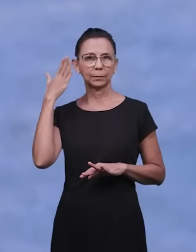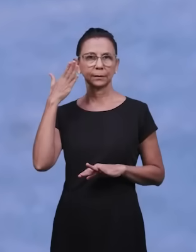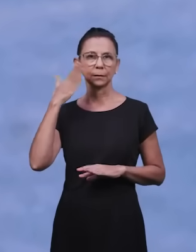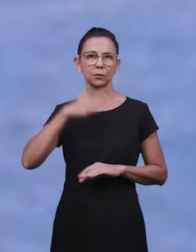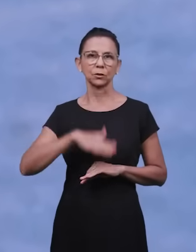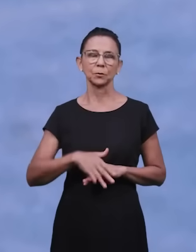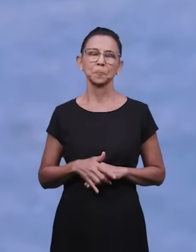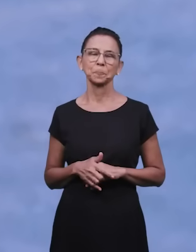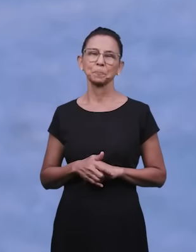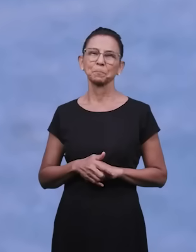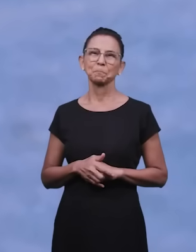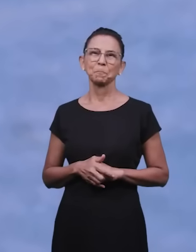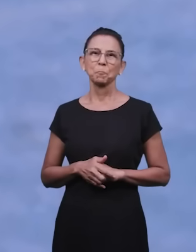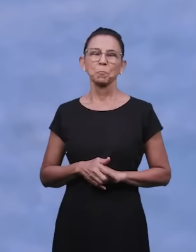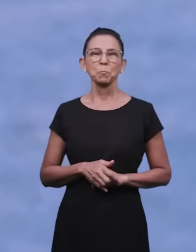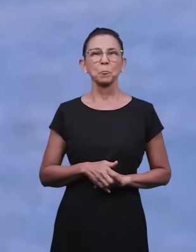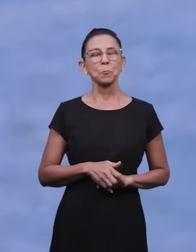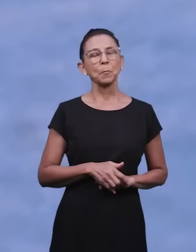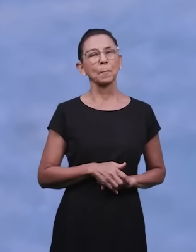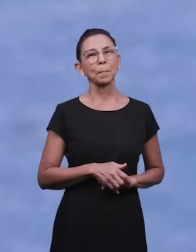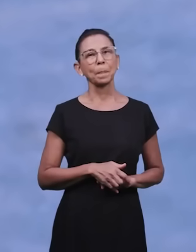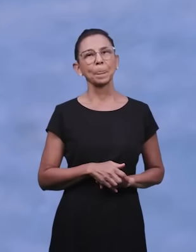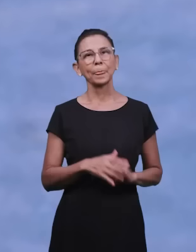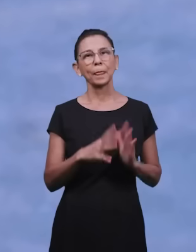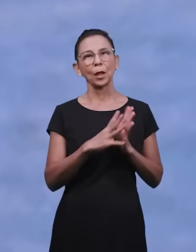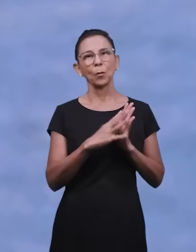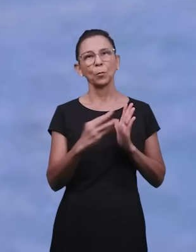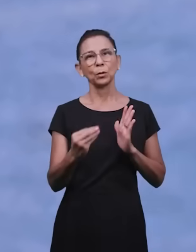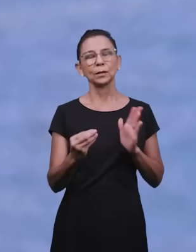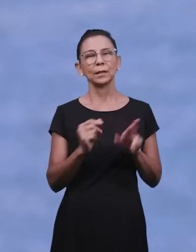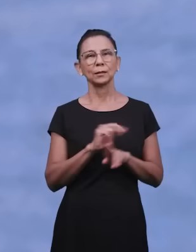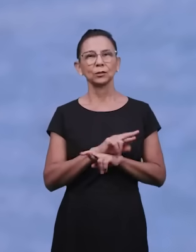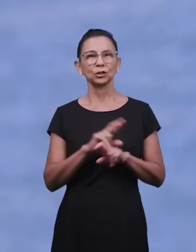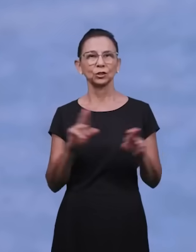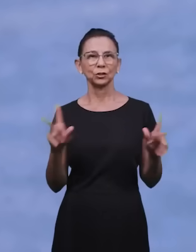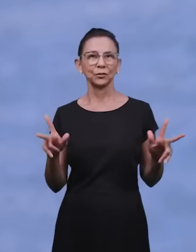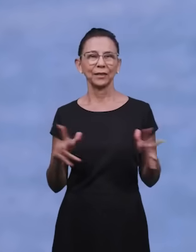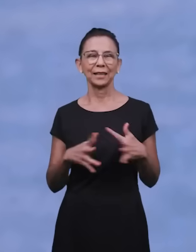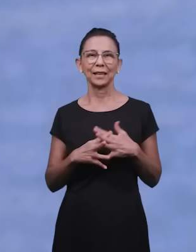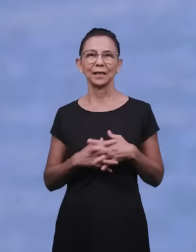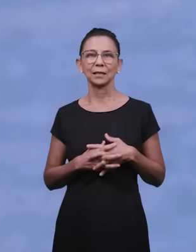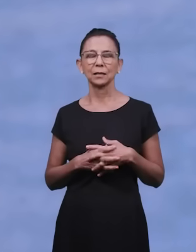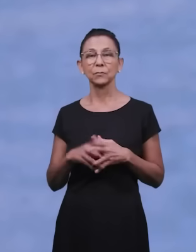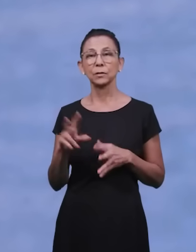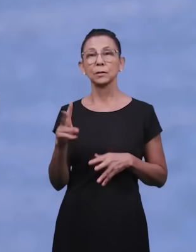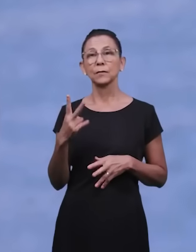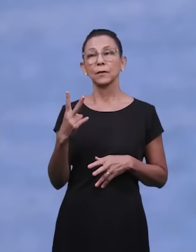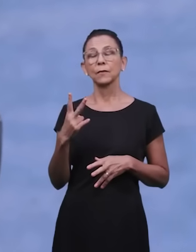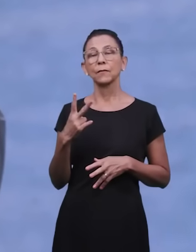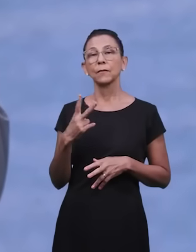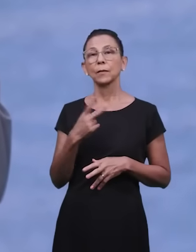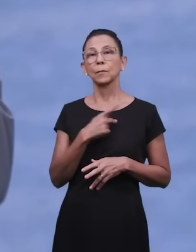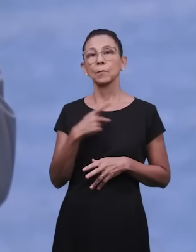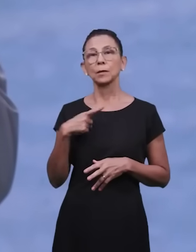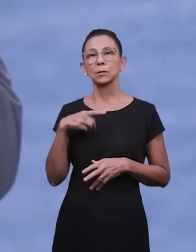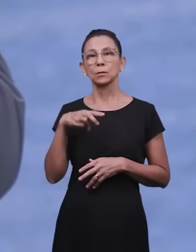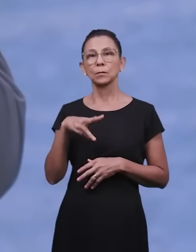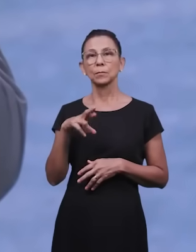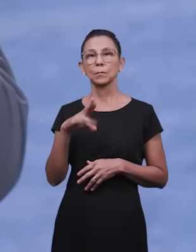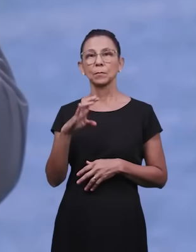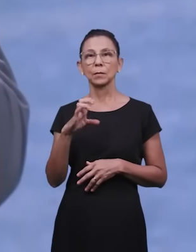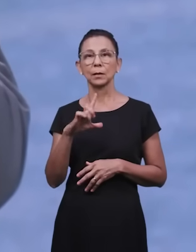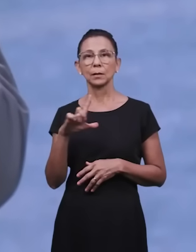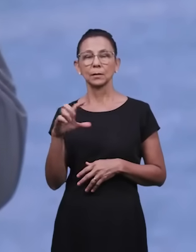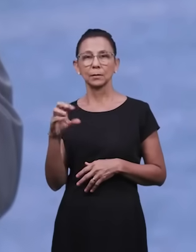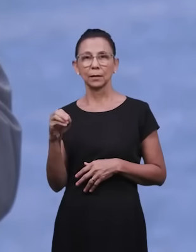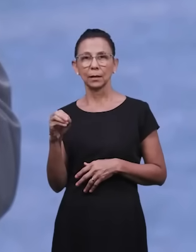de um pastor no final. E nós vamos trazer agora, num formato um pouco diferente, e você vai ouvir uma mensagem